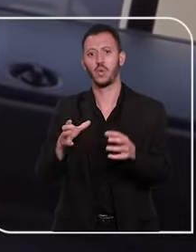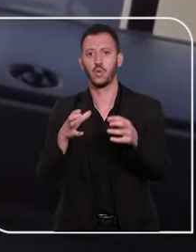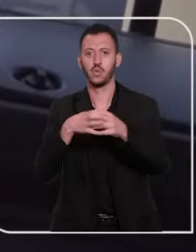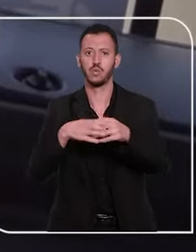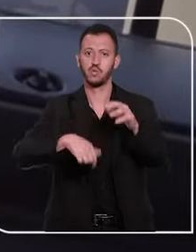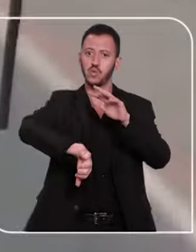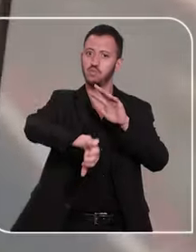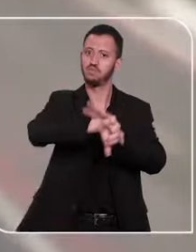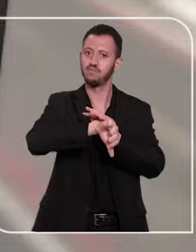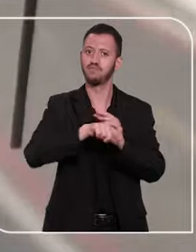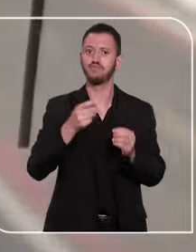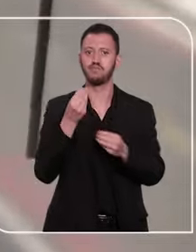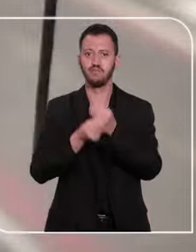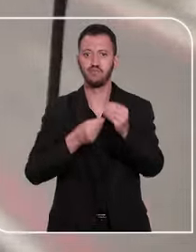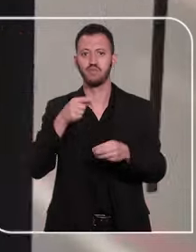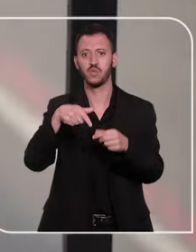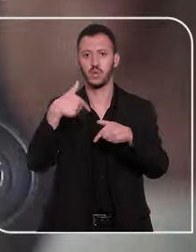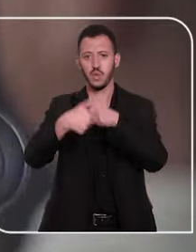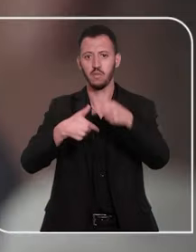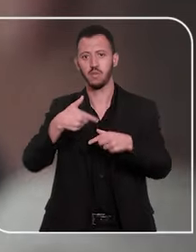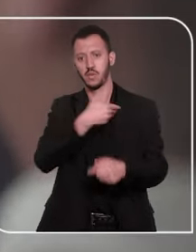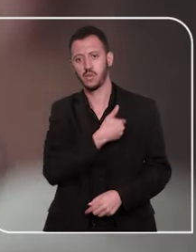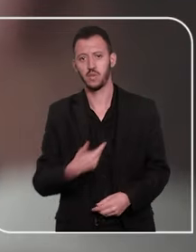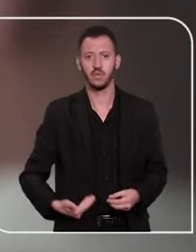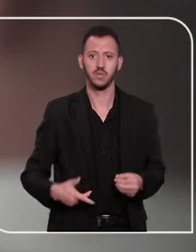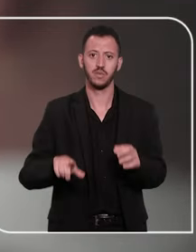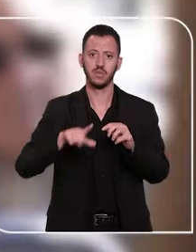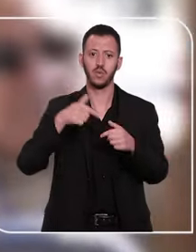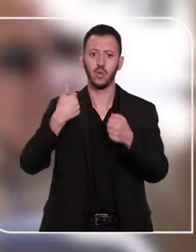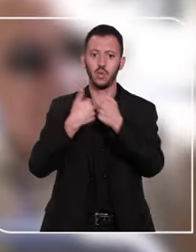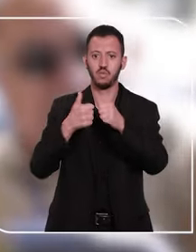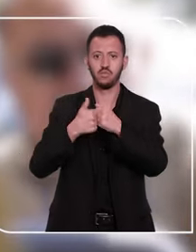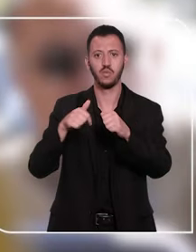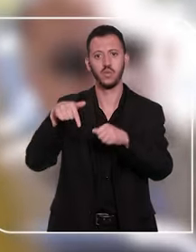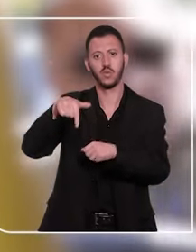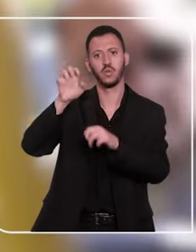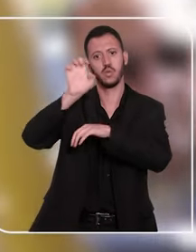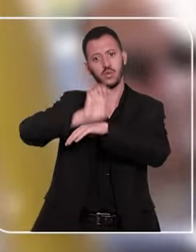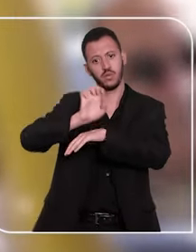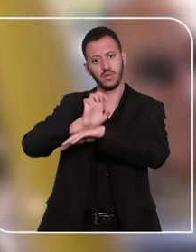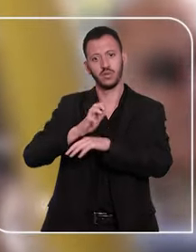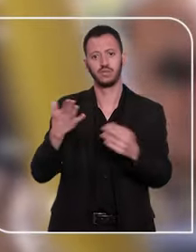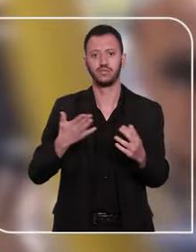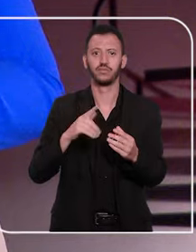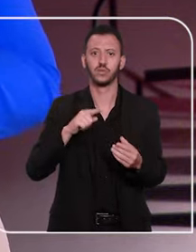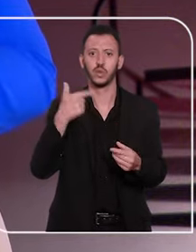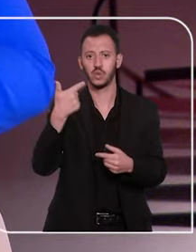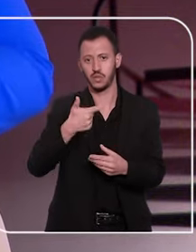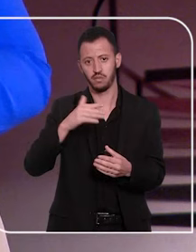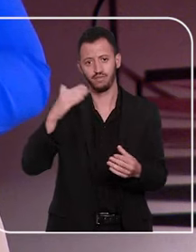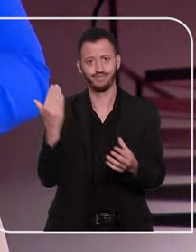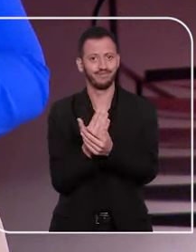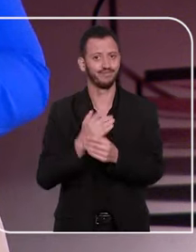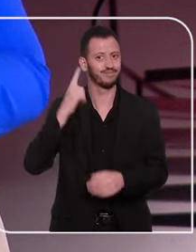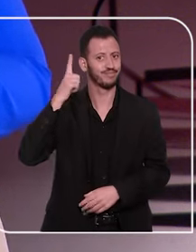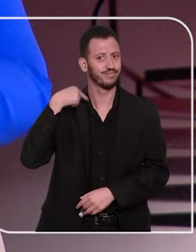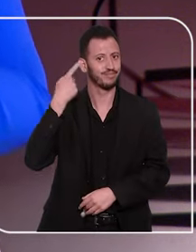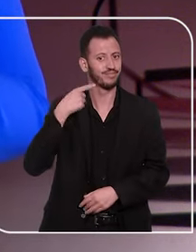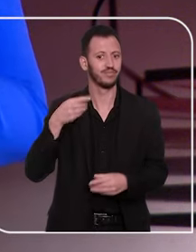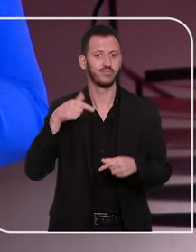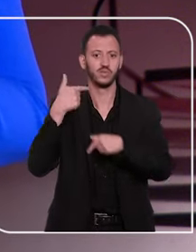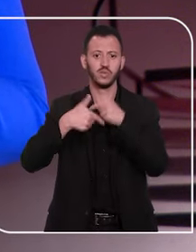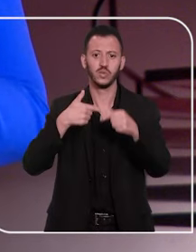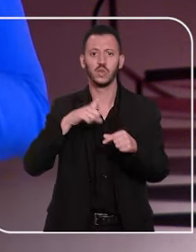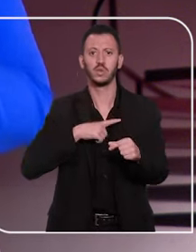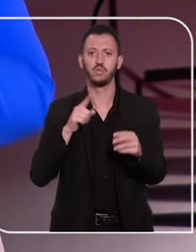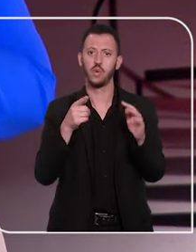criminosa para fraudar licitações de concessão do serviço público de transporte no estado segundo o processo advogado